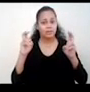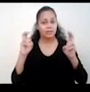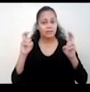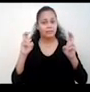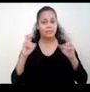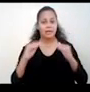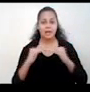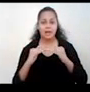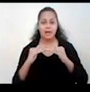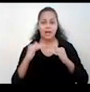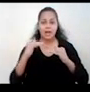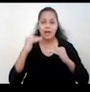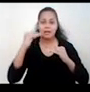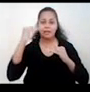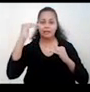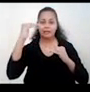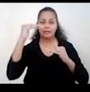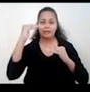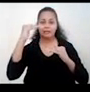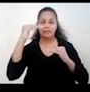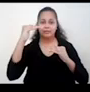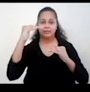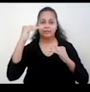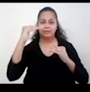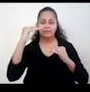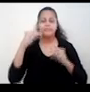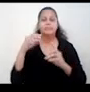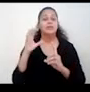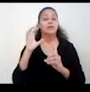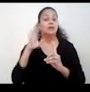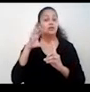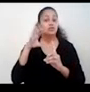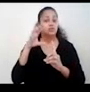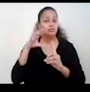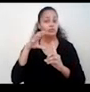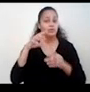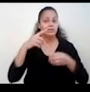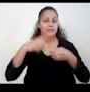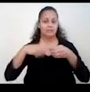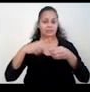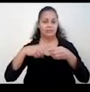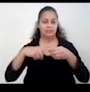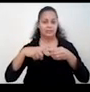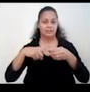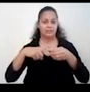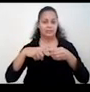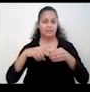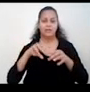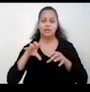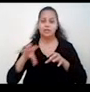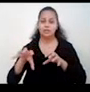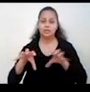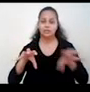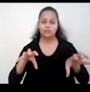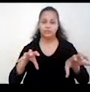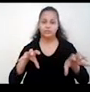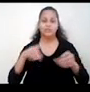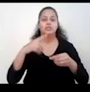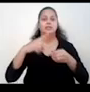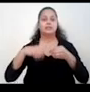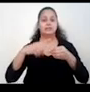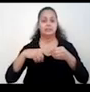REGIC, né, que é uma publicação do IBGE, Região de Influência das Cidades, ela divide aí, né, as